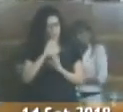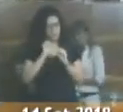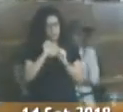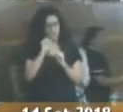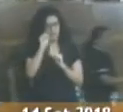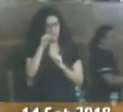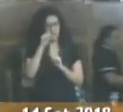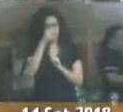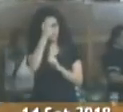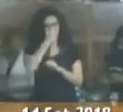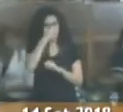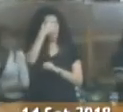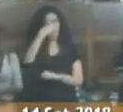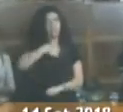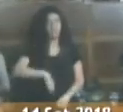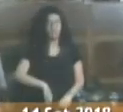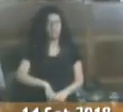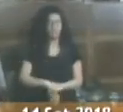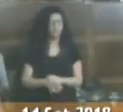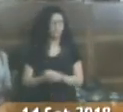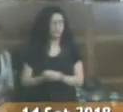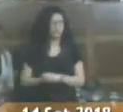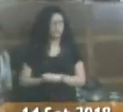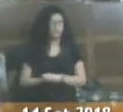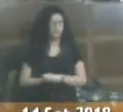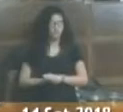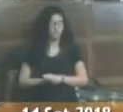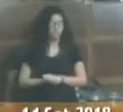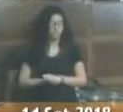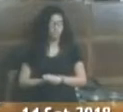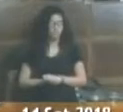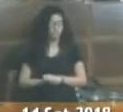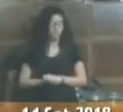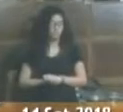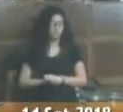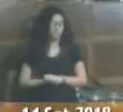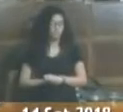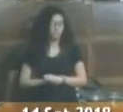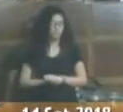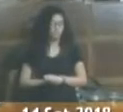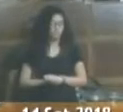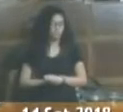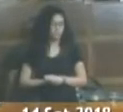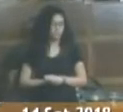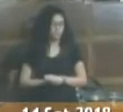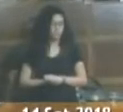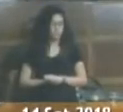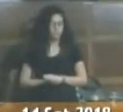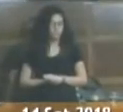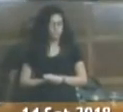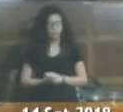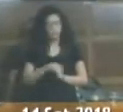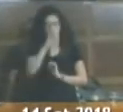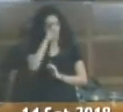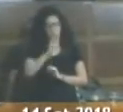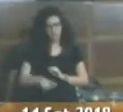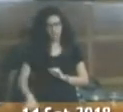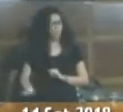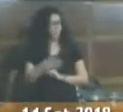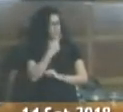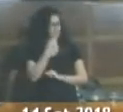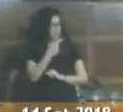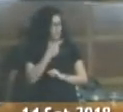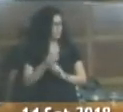sim exercer o seu direito. Então, nós vamos dar o direito das crianças de falarem na audiência pública, botar a Ana Clara